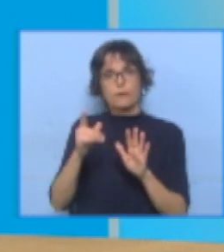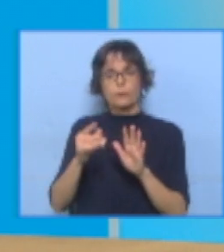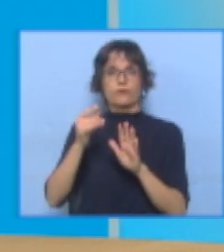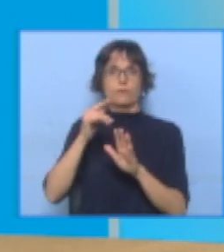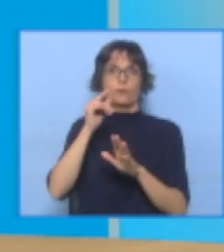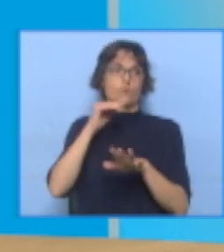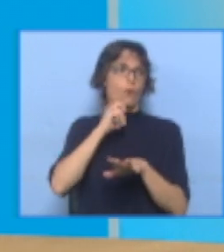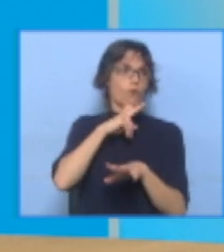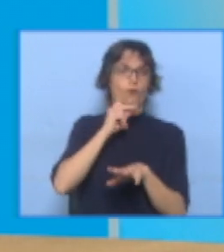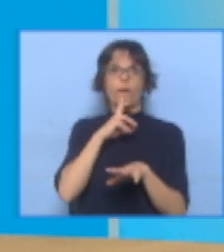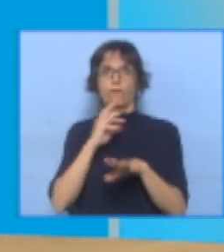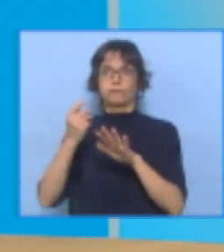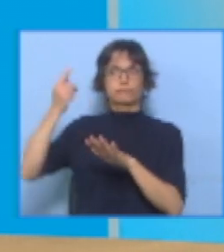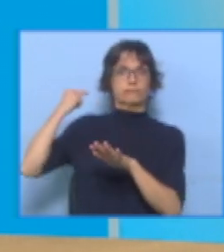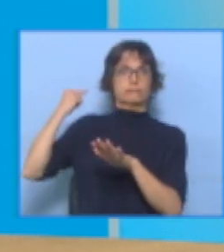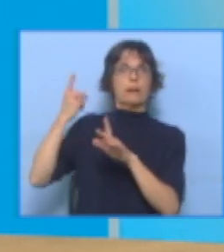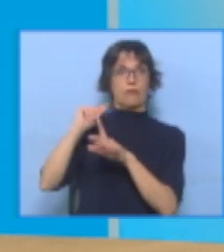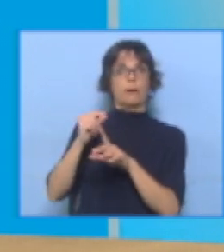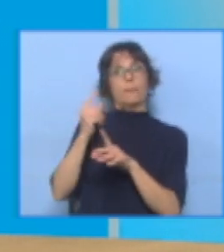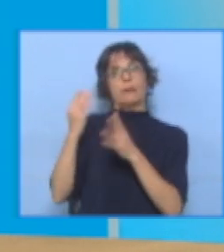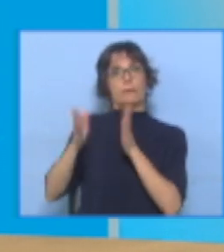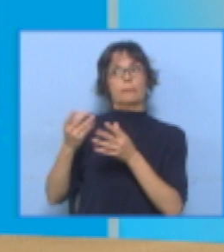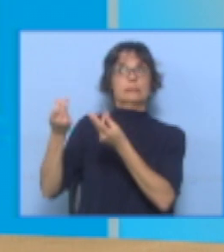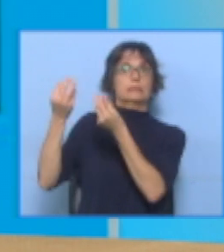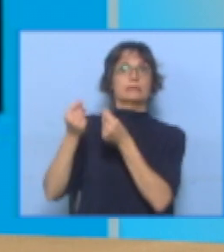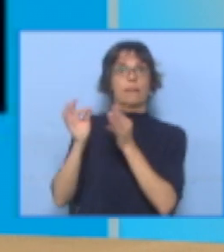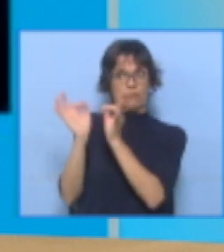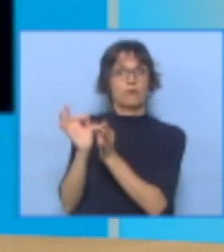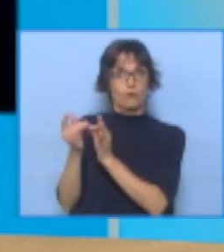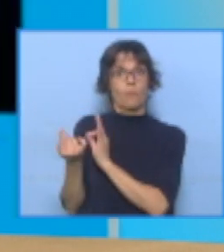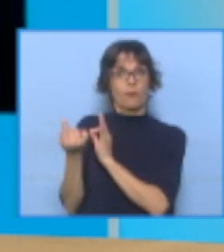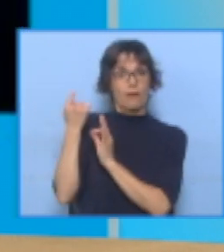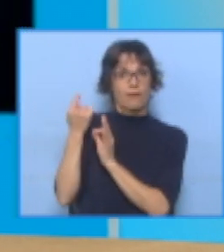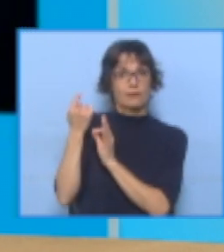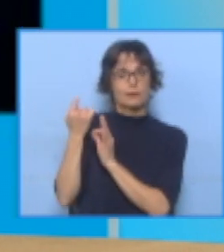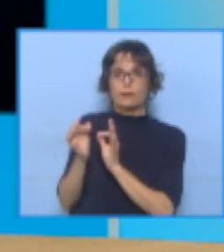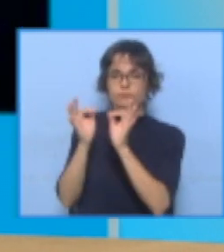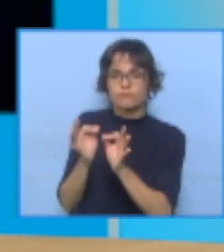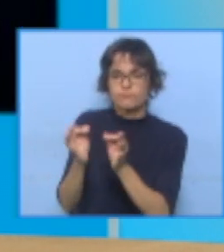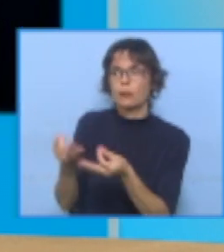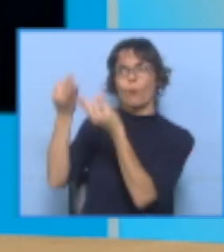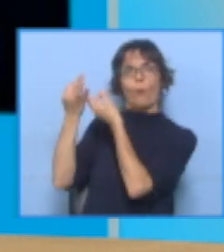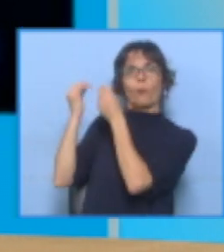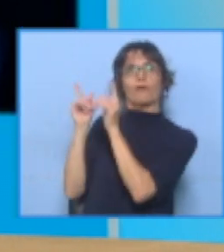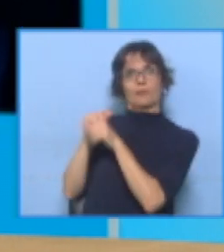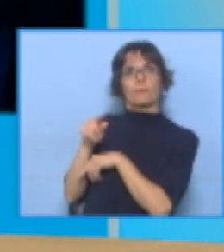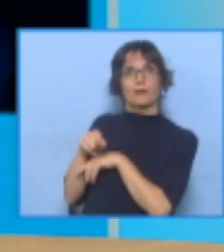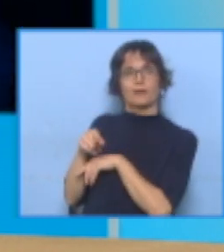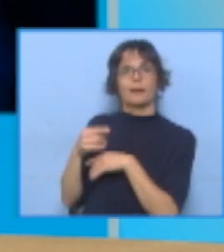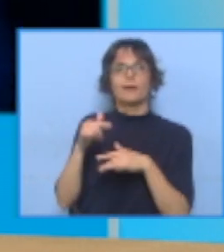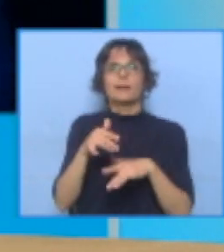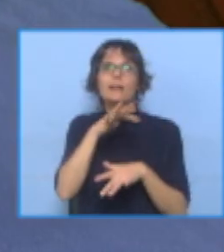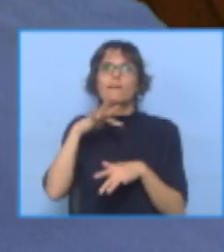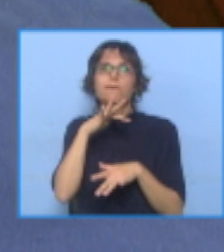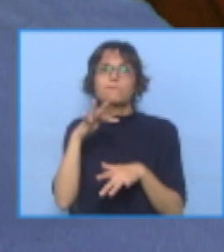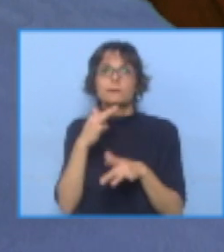portanto, com o equivalente a 4 filhos, não é? Portanto, que não é a dimensão atual da família, e, portanto, famílias